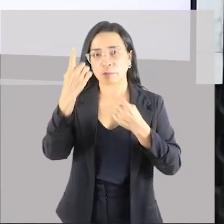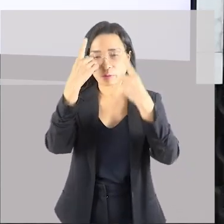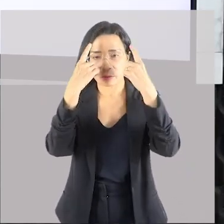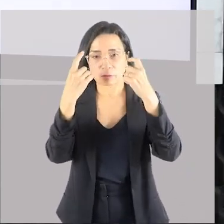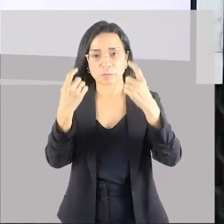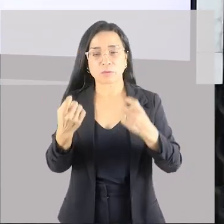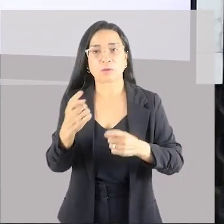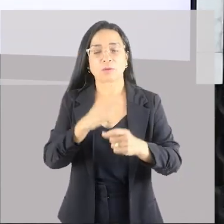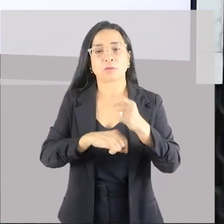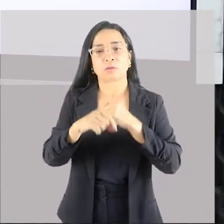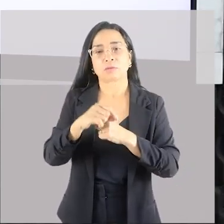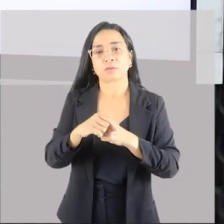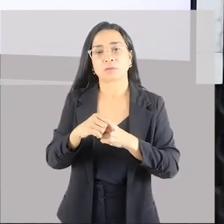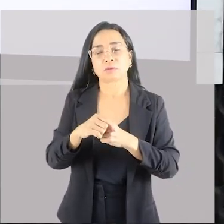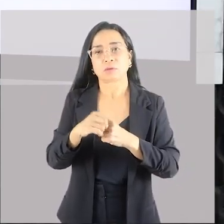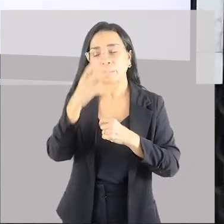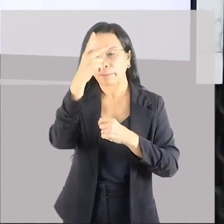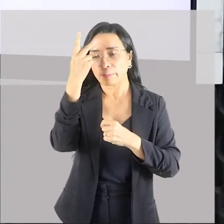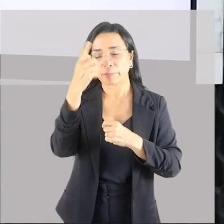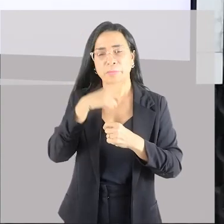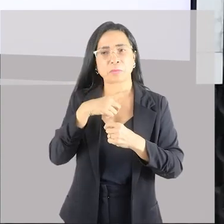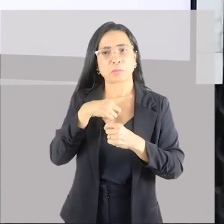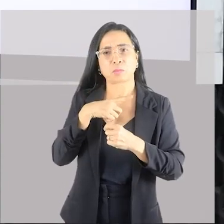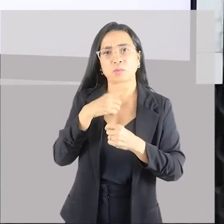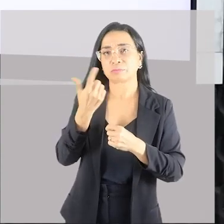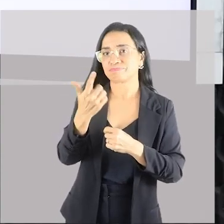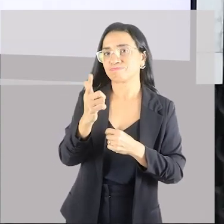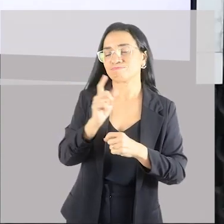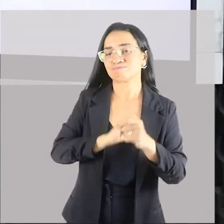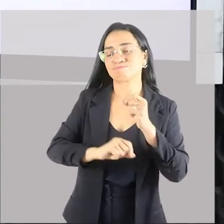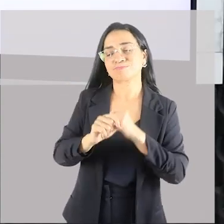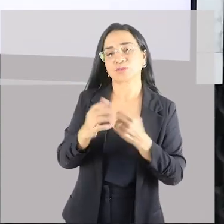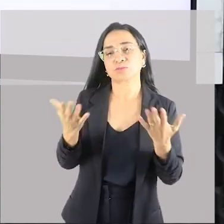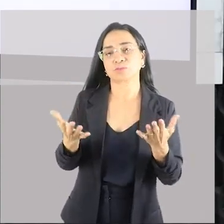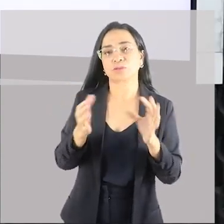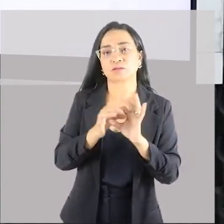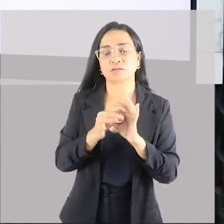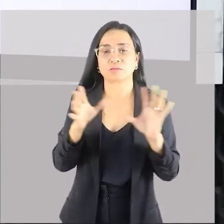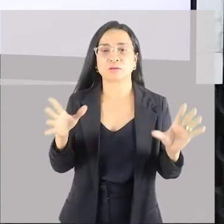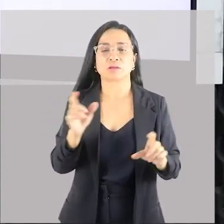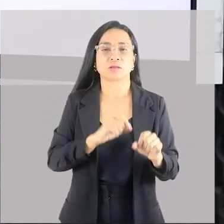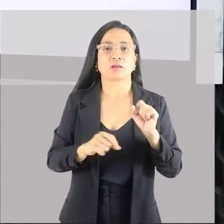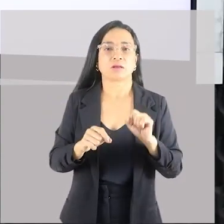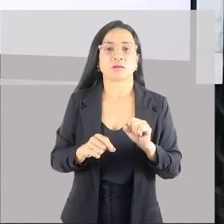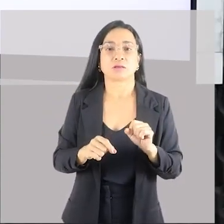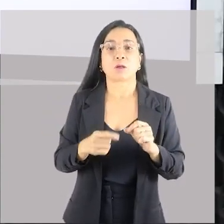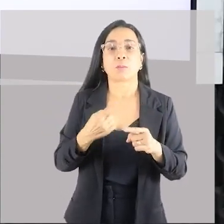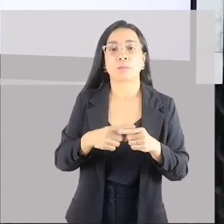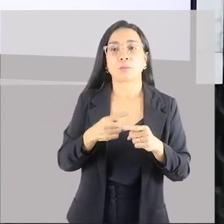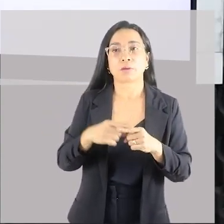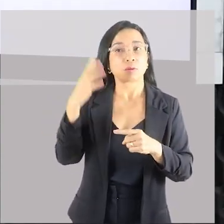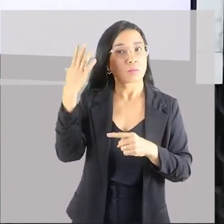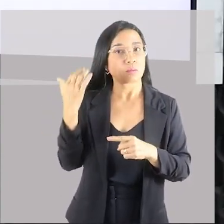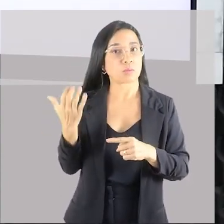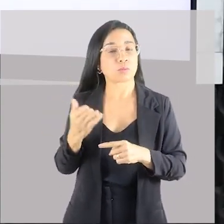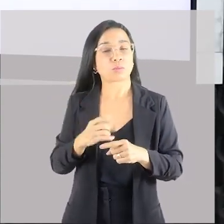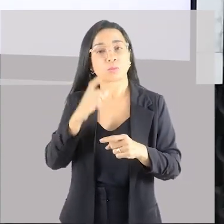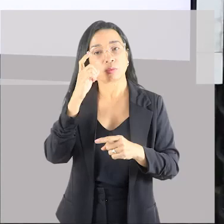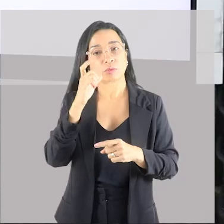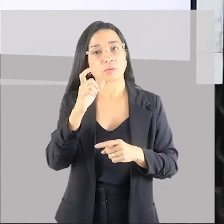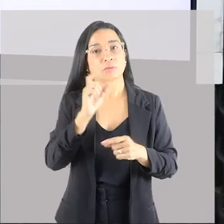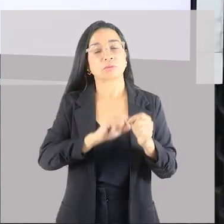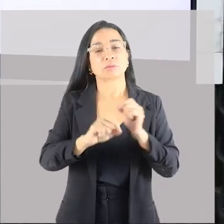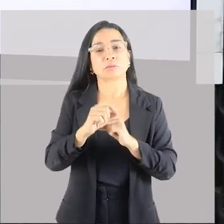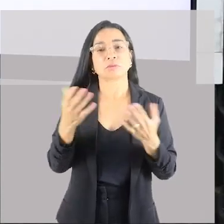em Rousseau existe algo interessante. Veja só, vou fazer uma comparação entre os contratualistas aqui, os três mais